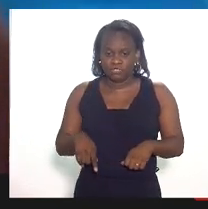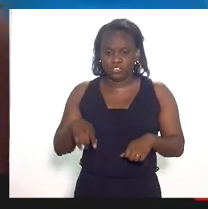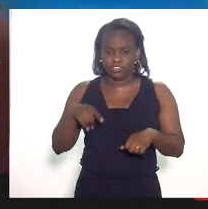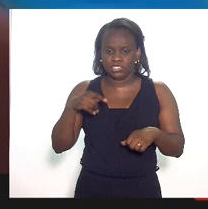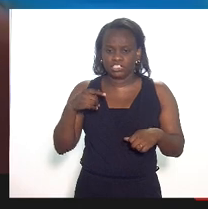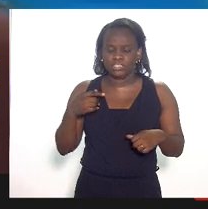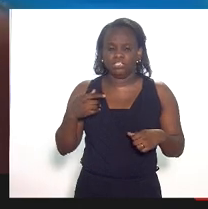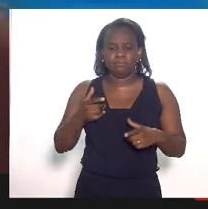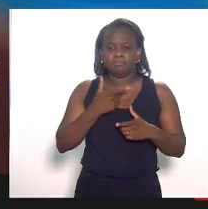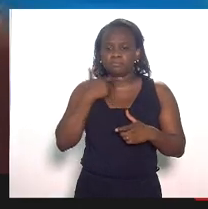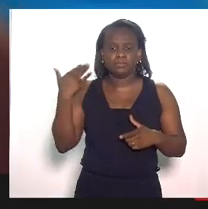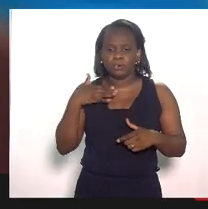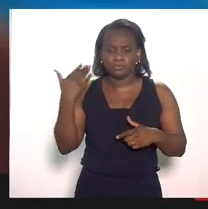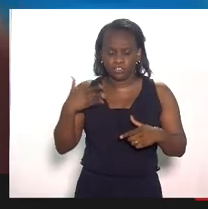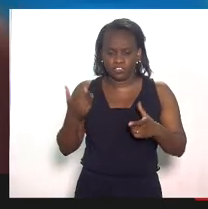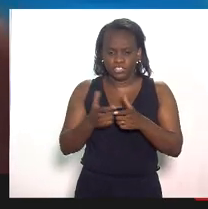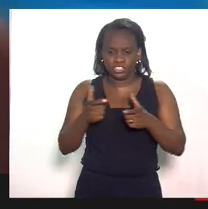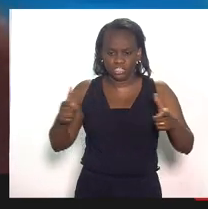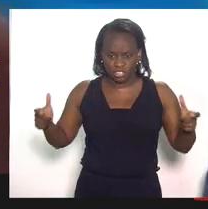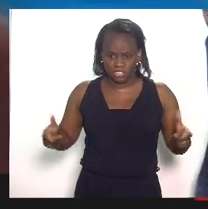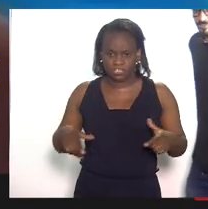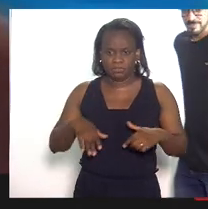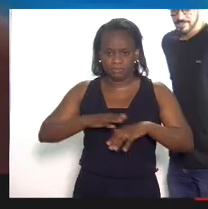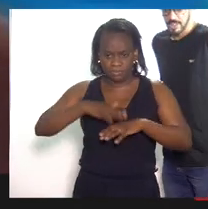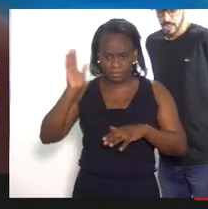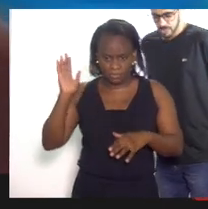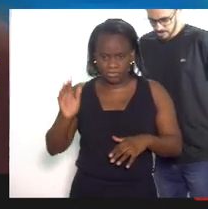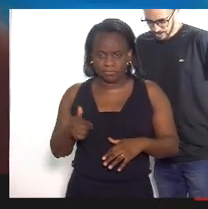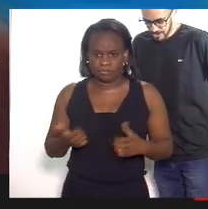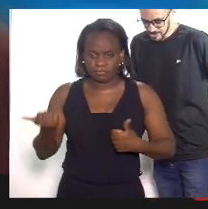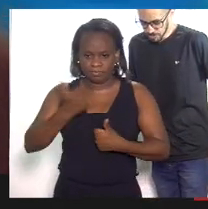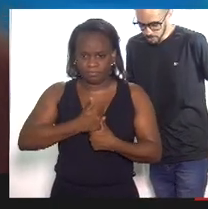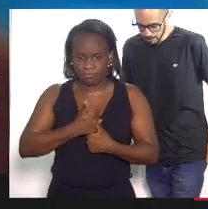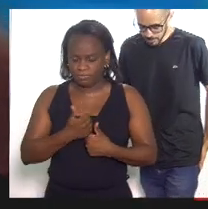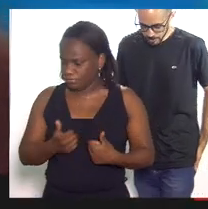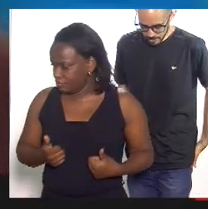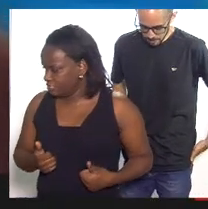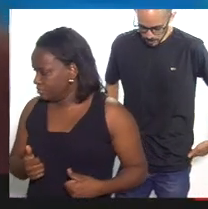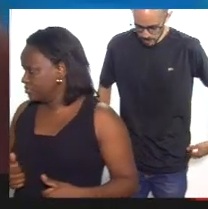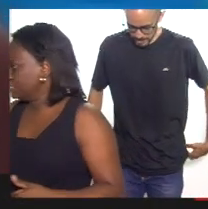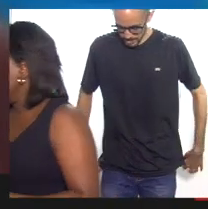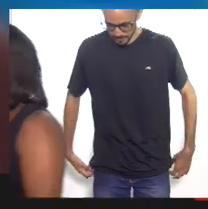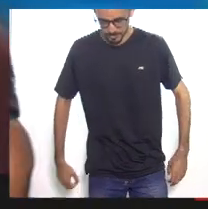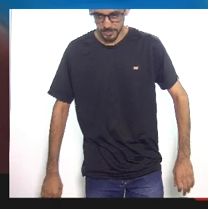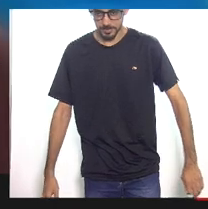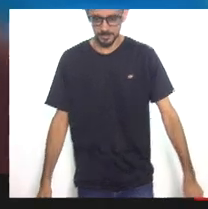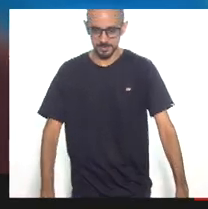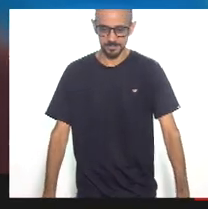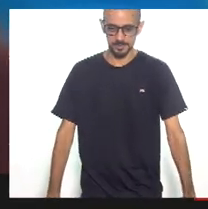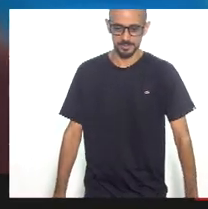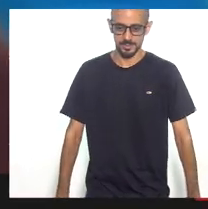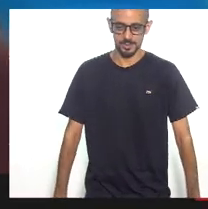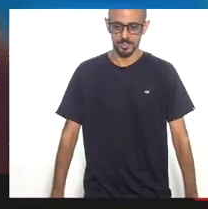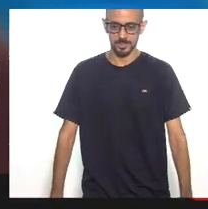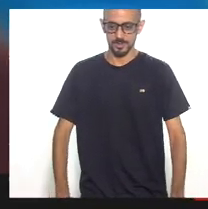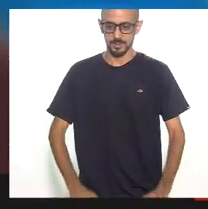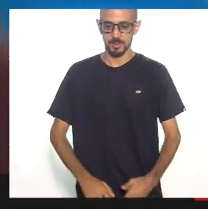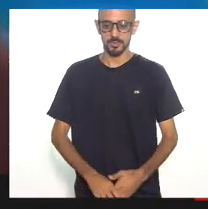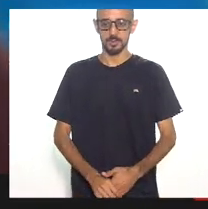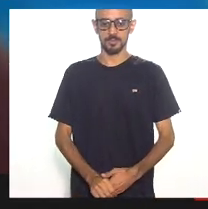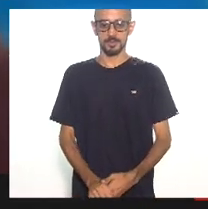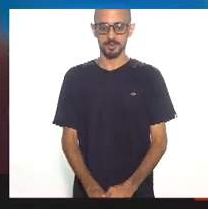maior mortalidade no mundo. O Rio de Janeiro testa pouca testagem no Rio de Janeiro. O Rio de